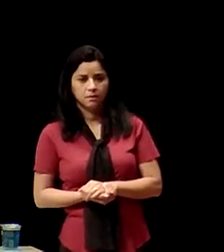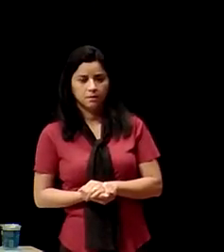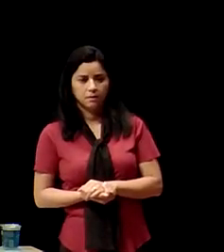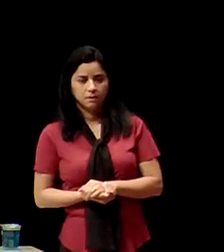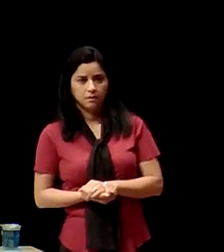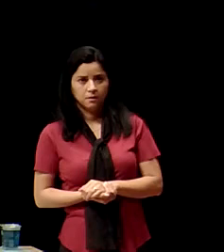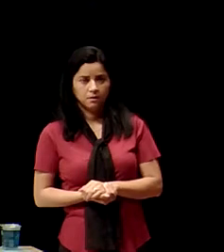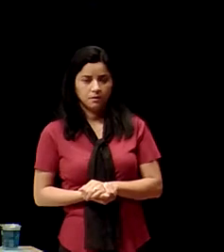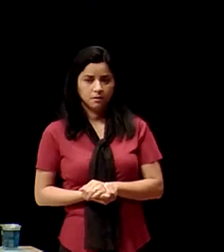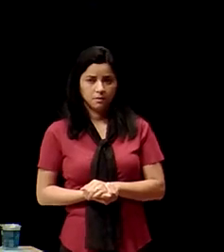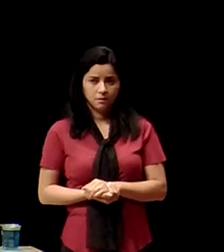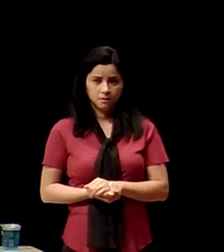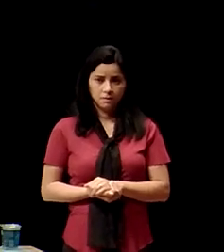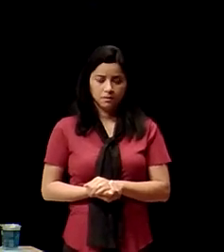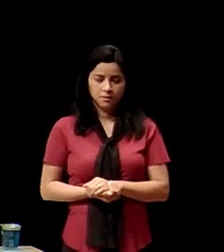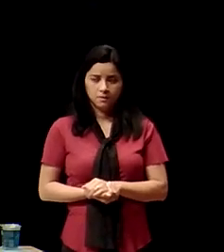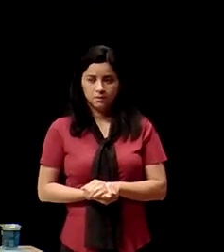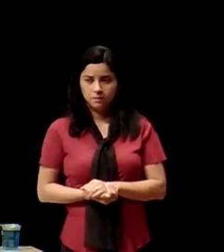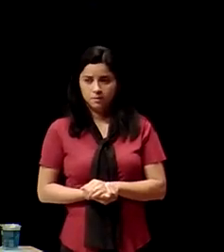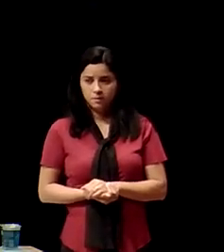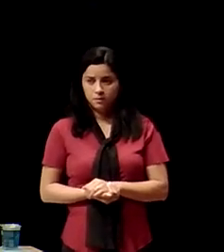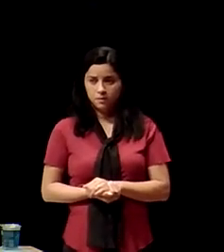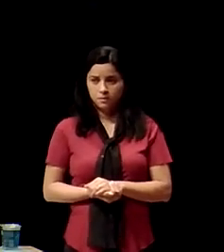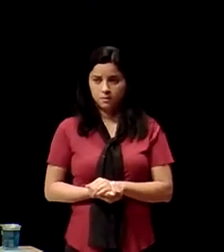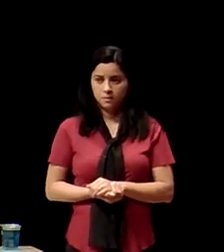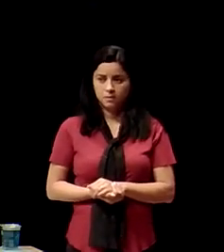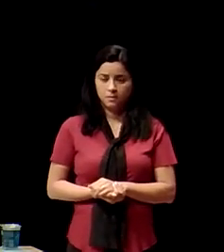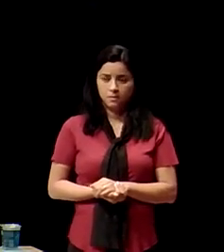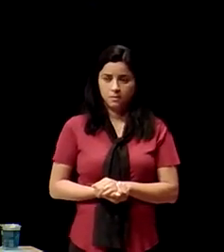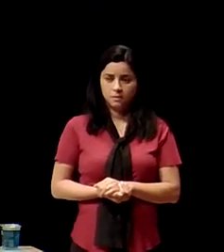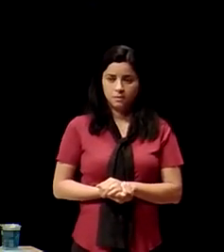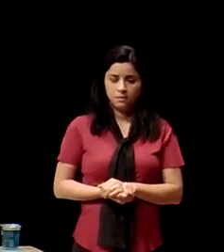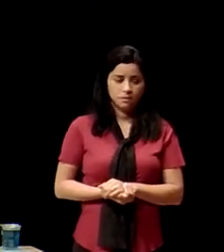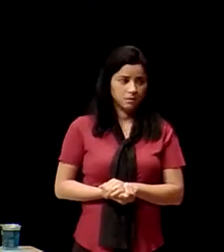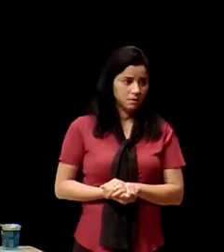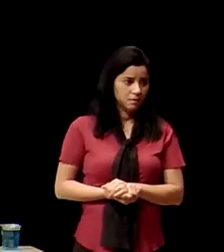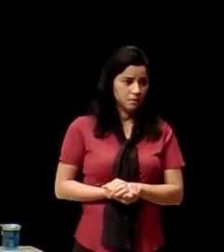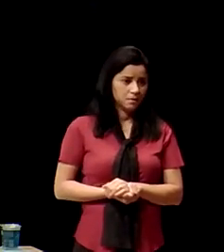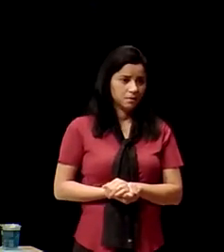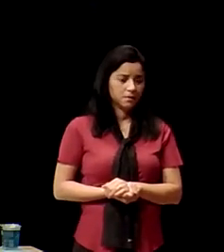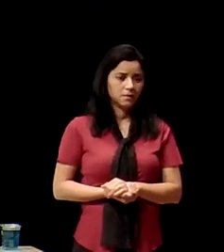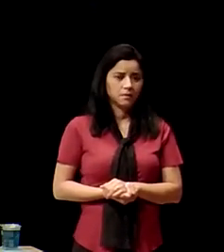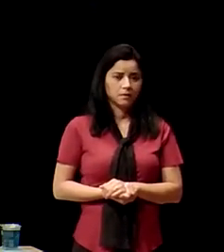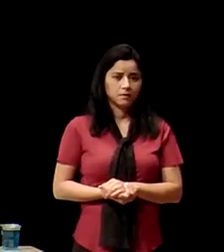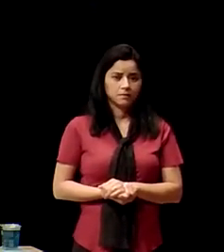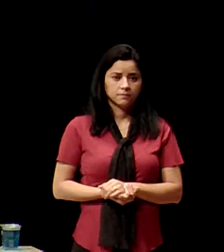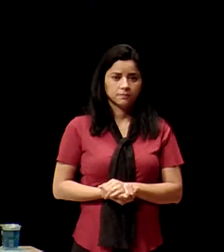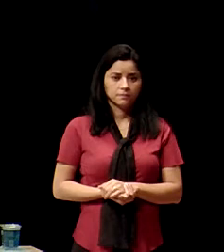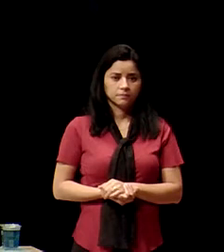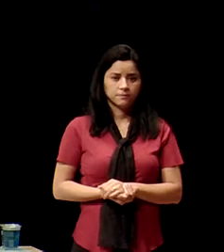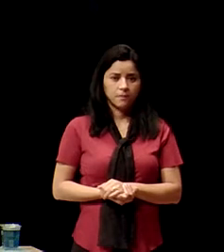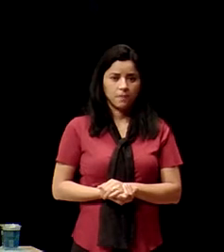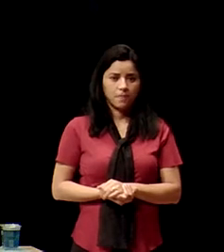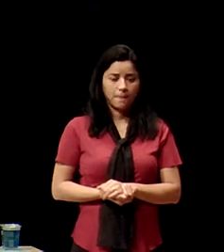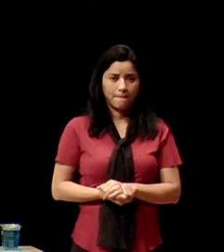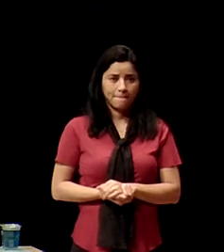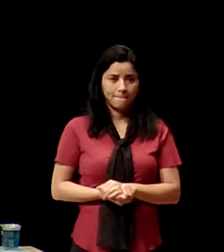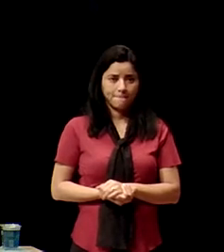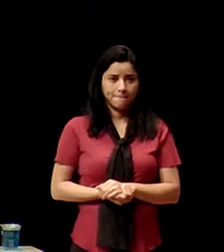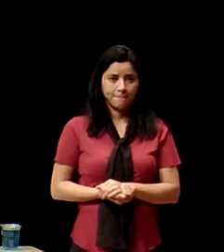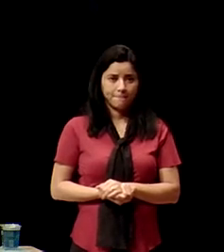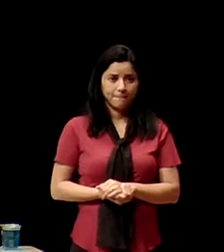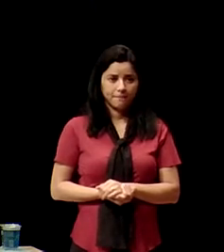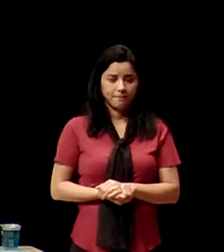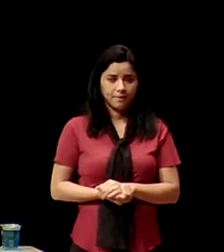I had only this picture, social pedagogy as an intellectual system, and